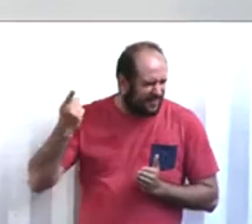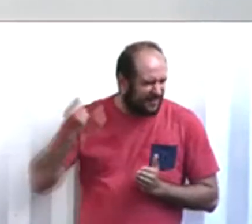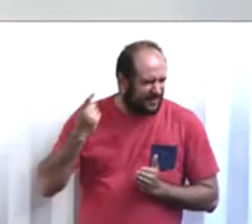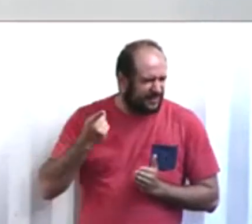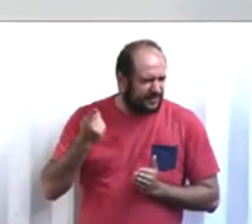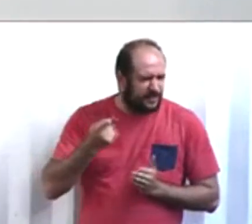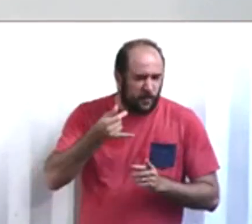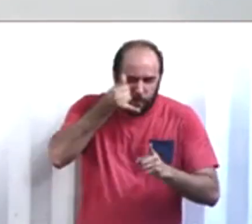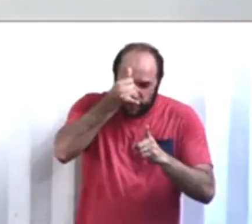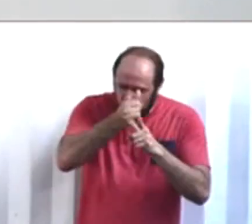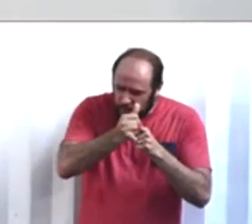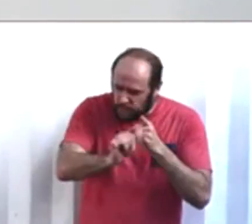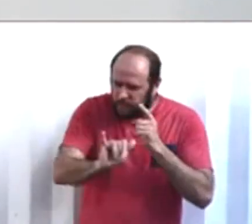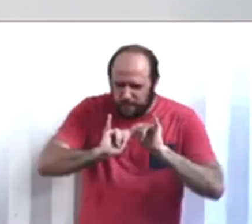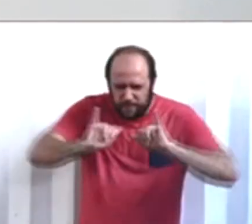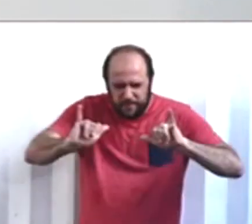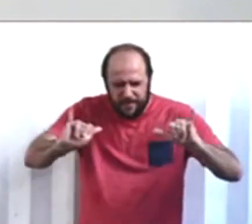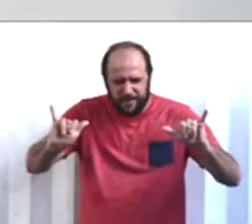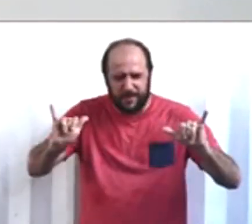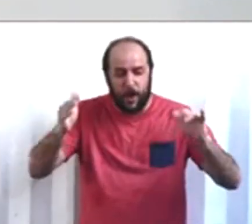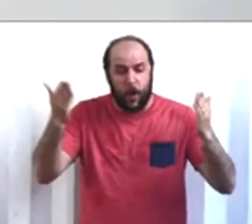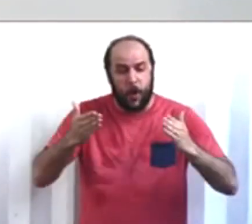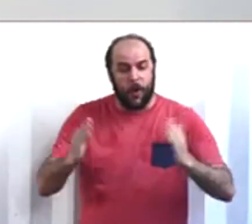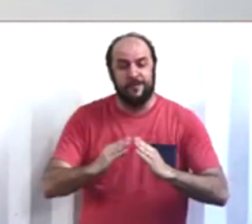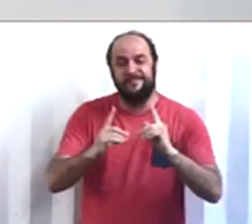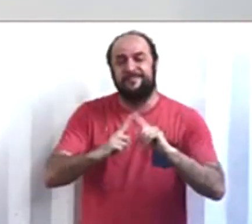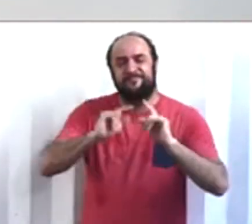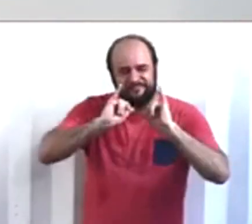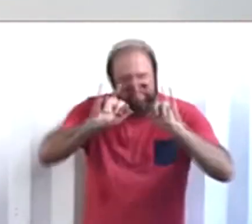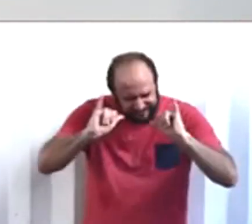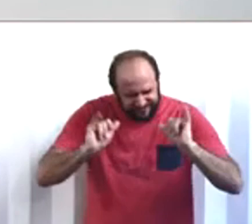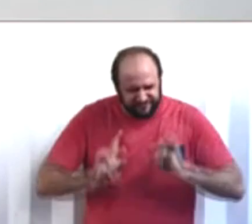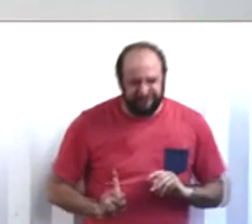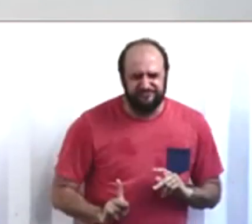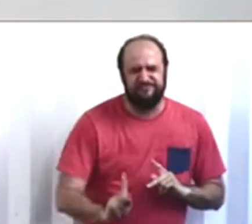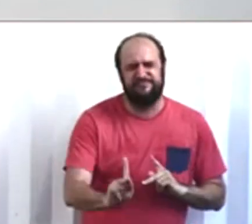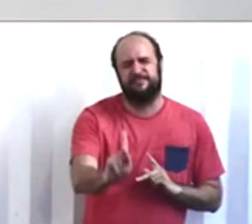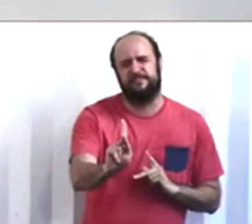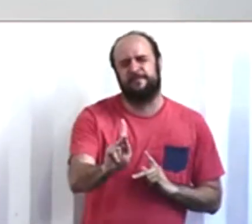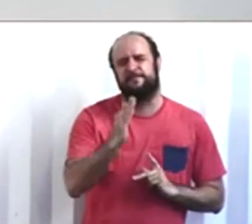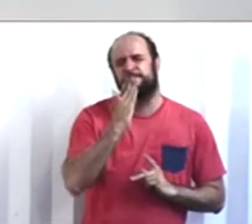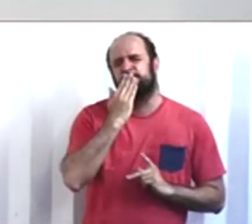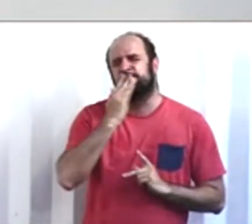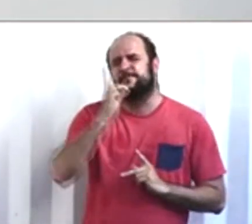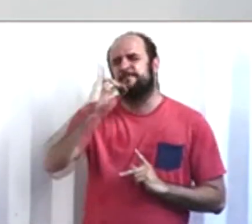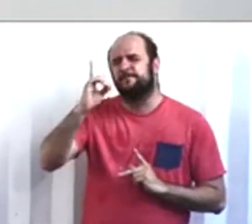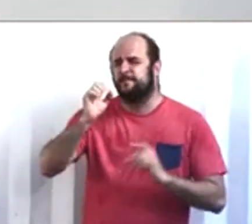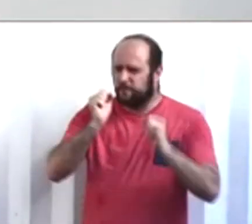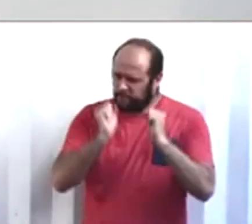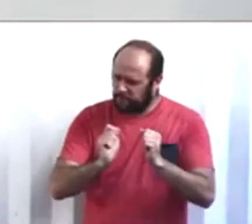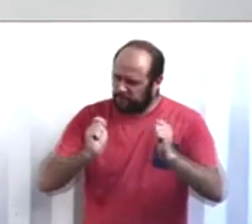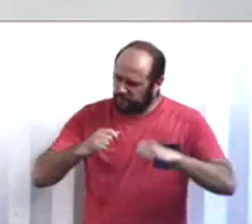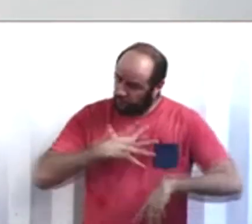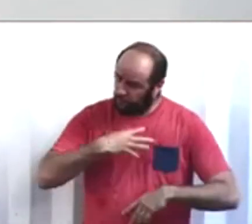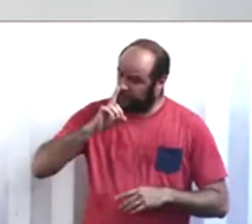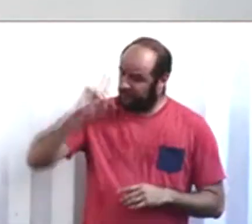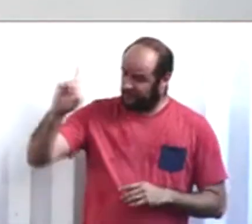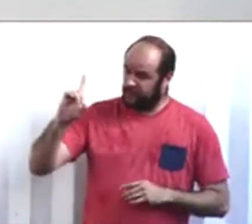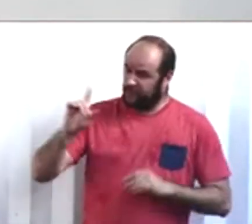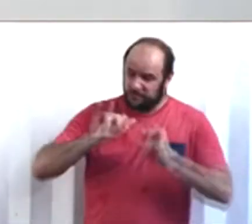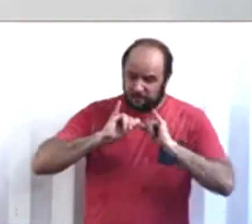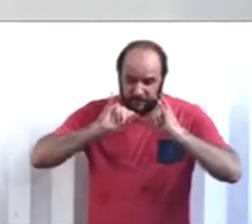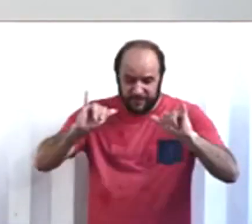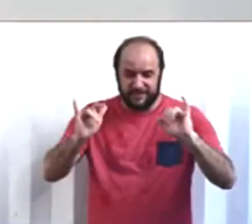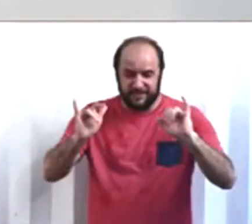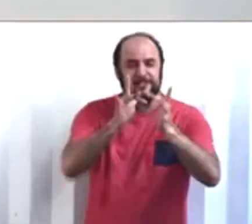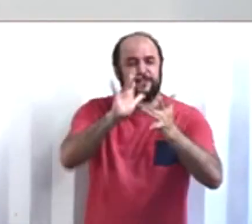e continua sendo pregado pela igreja fiel. Leva os filhos de Deus a professarem a fé em